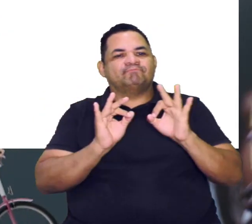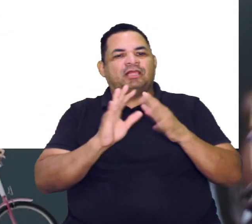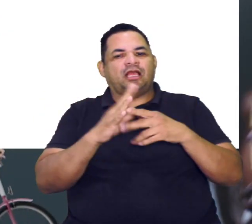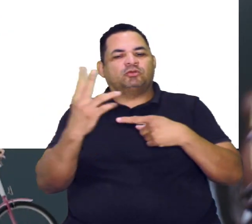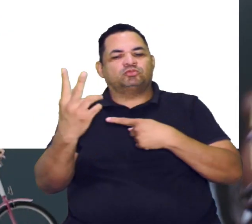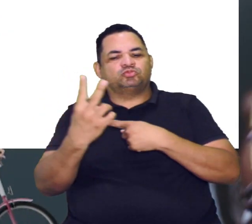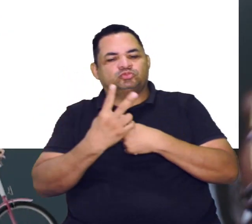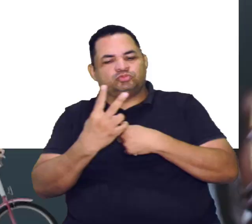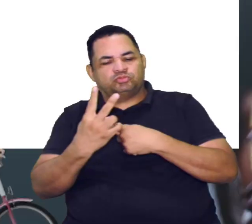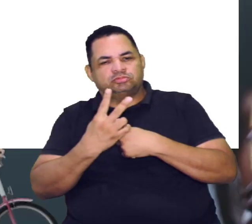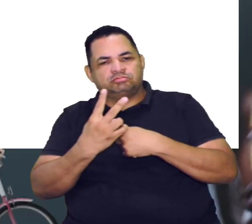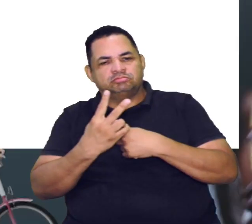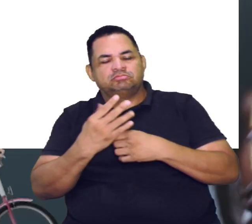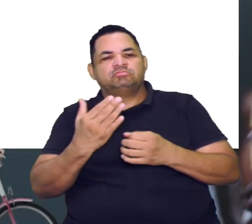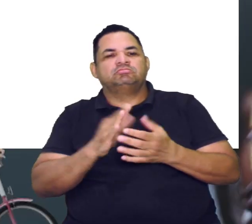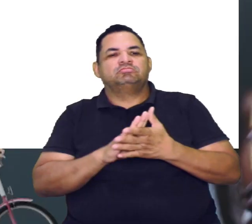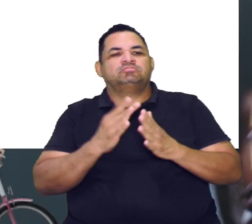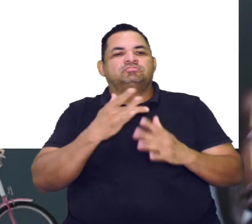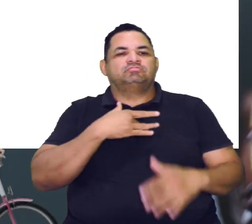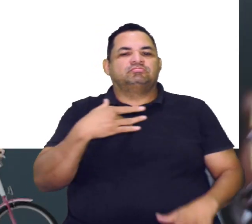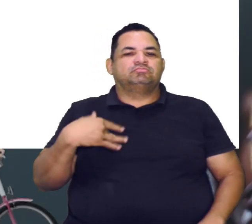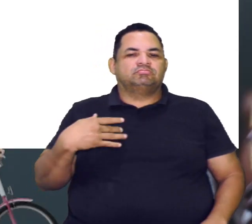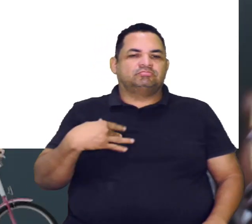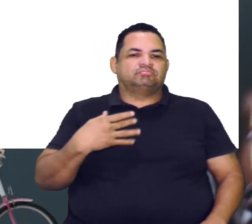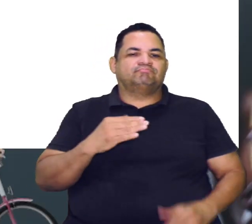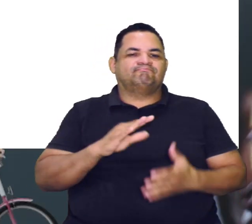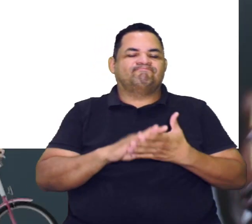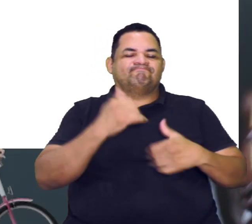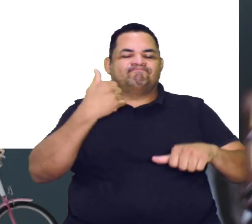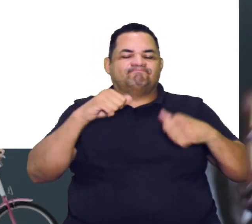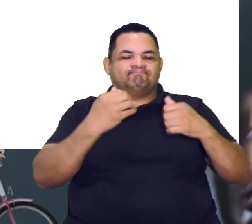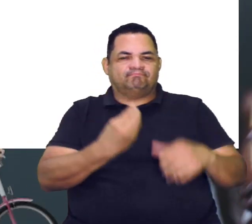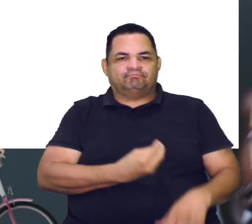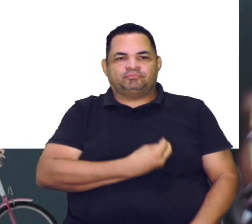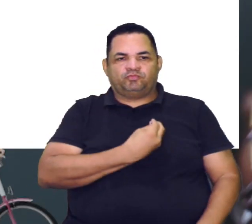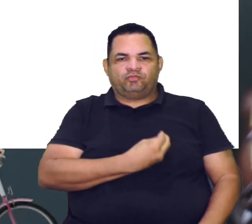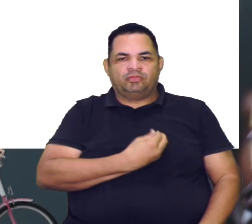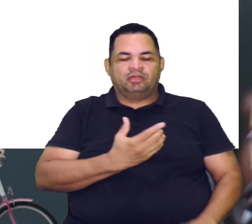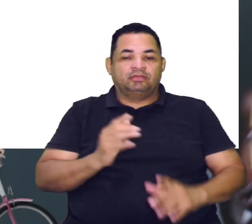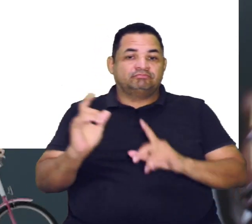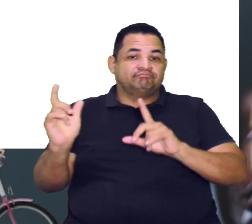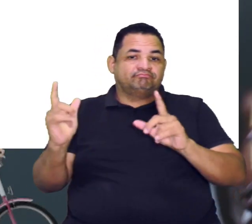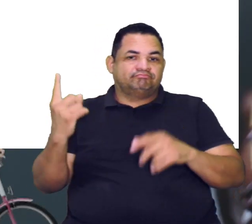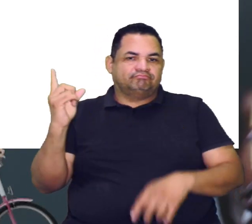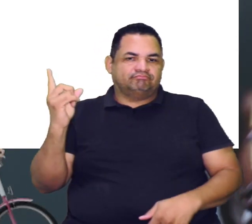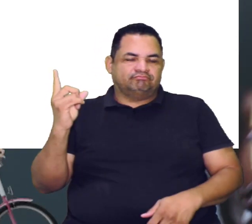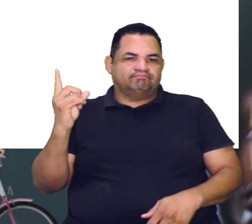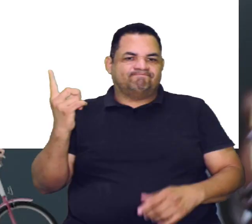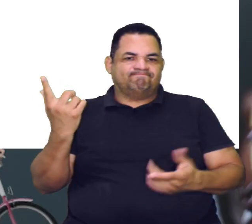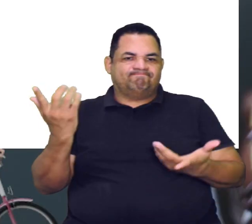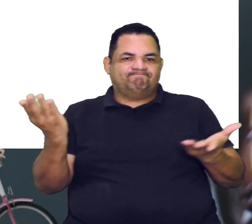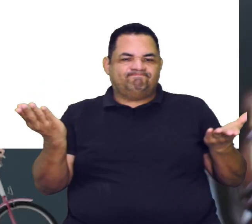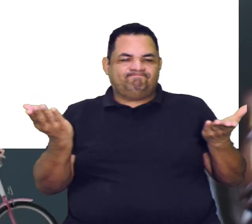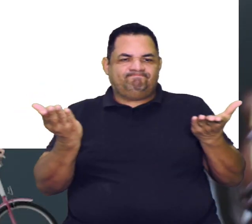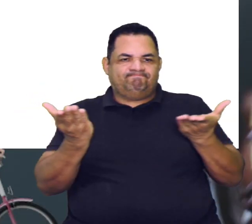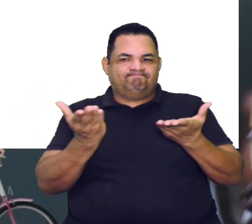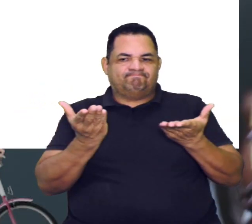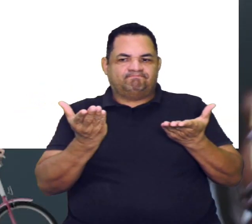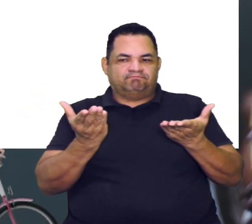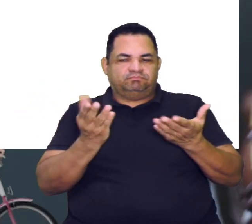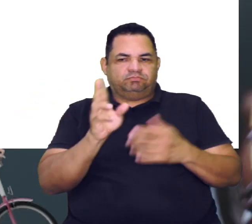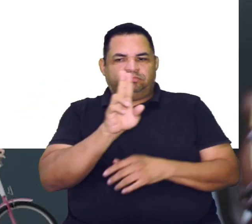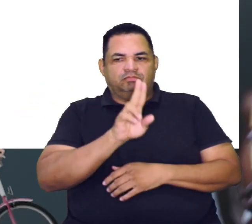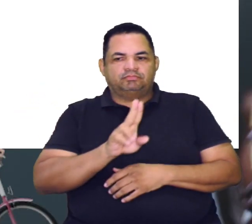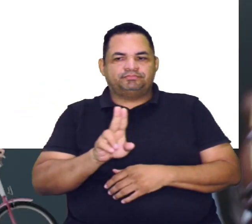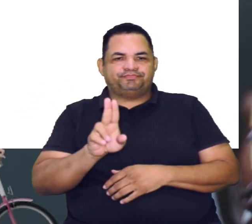de cuidados com a nossa saúde, de busca de qualidade de vida. E agora eu trago aqui um outro ponto que é o que, Profires?